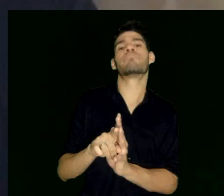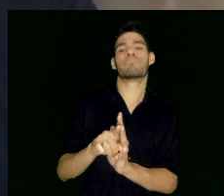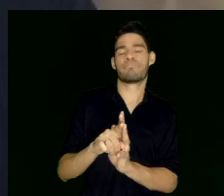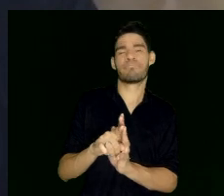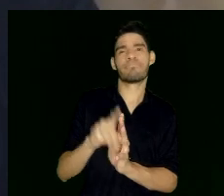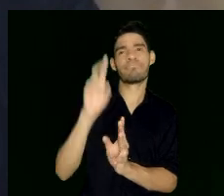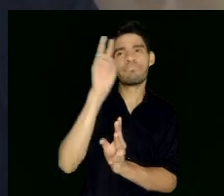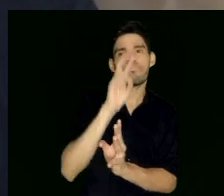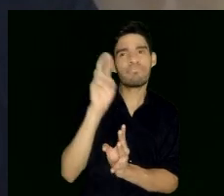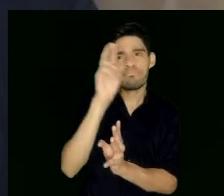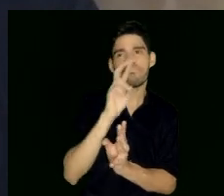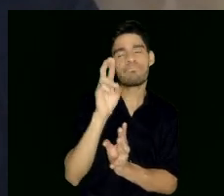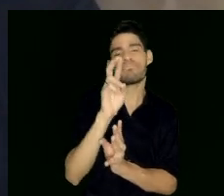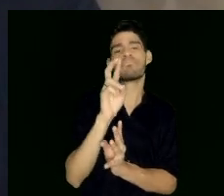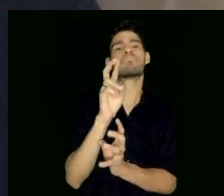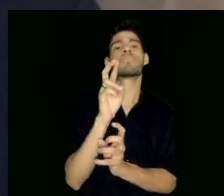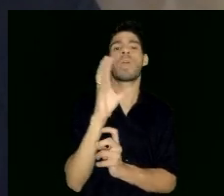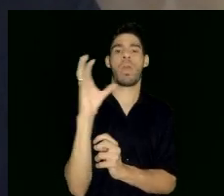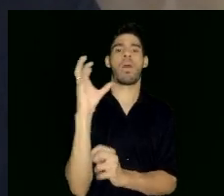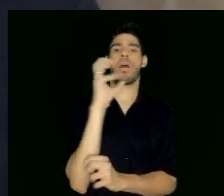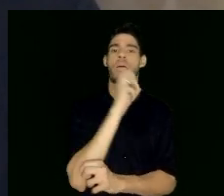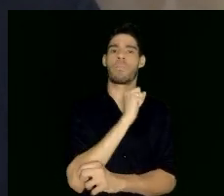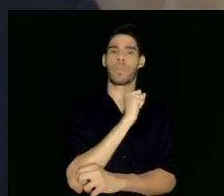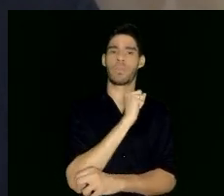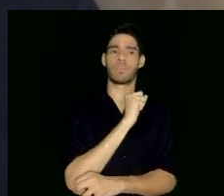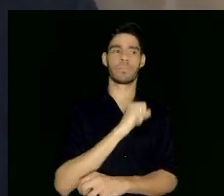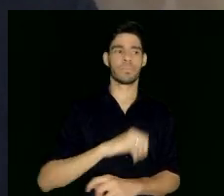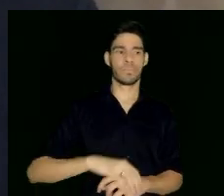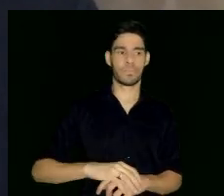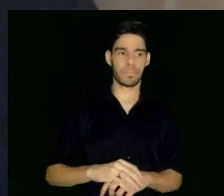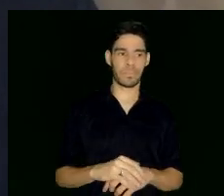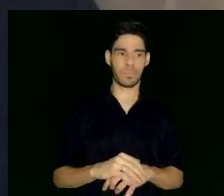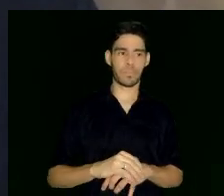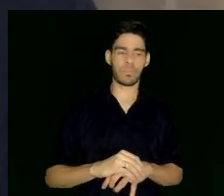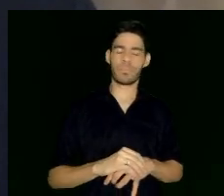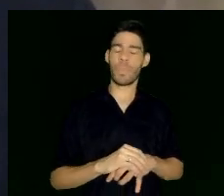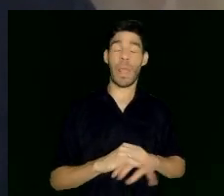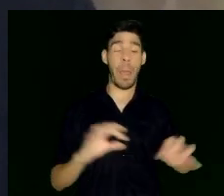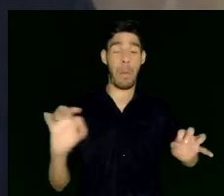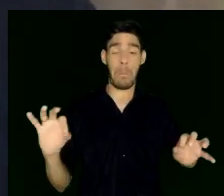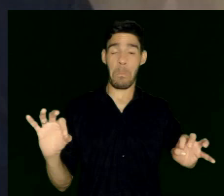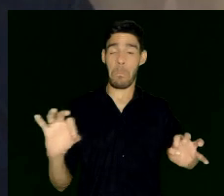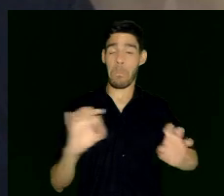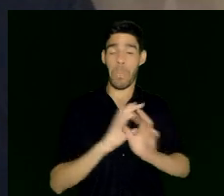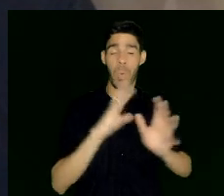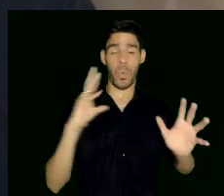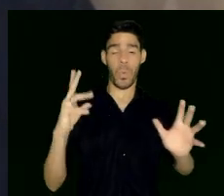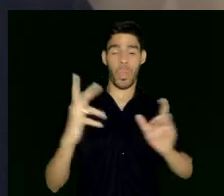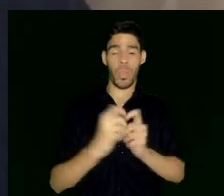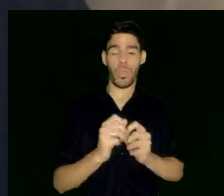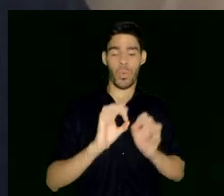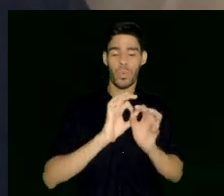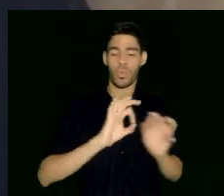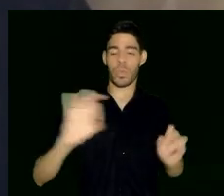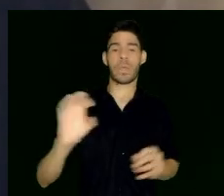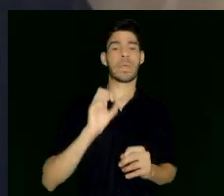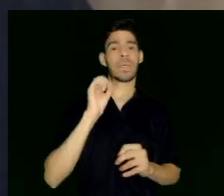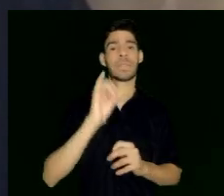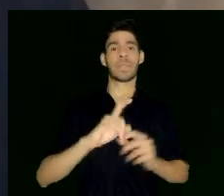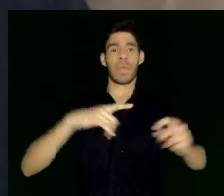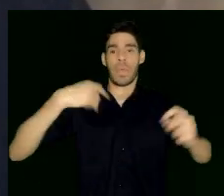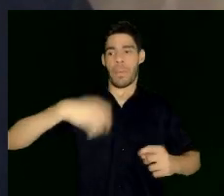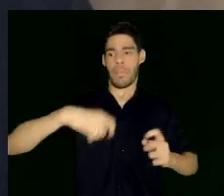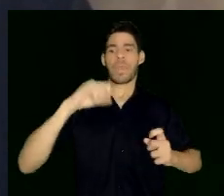investigações, apurações, o mais rápido possível, completas e eficazes para, se